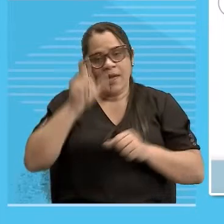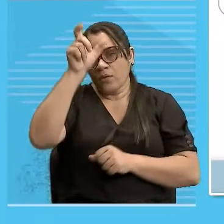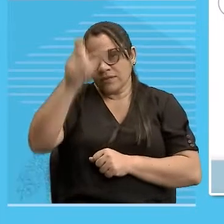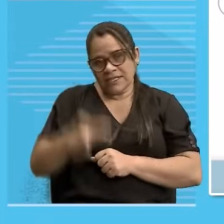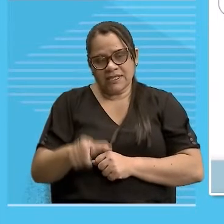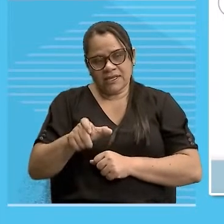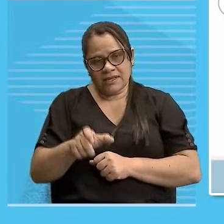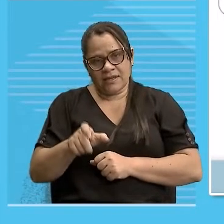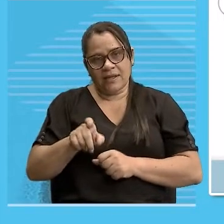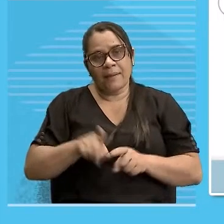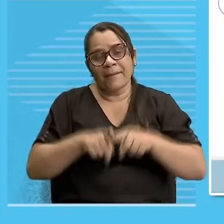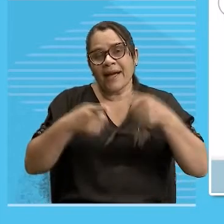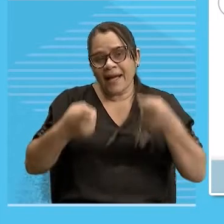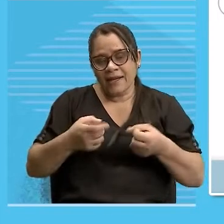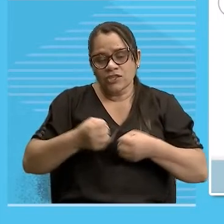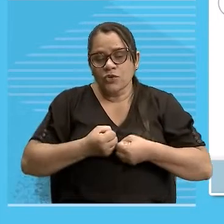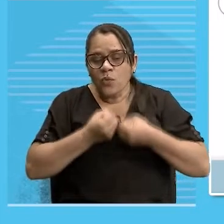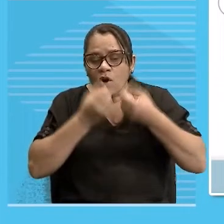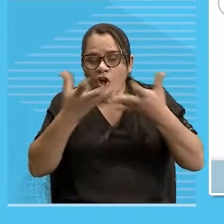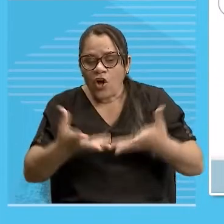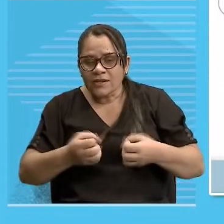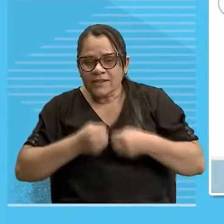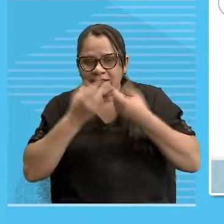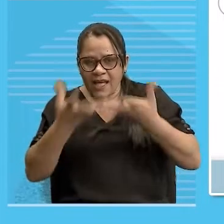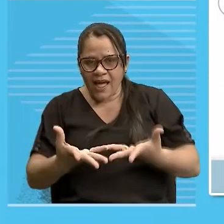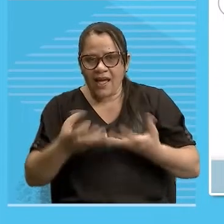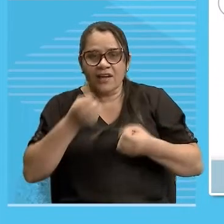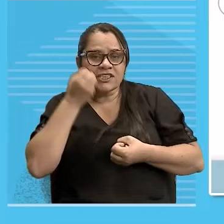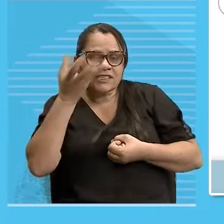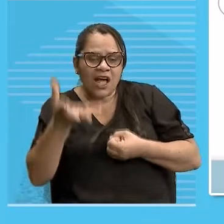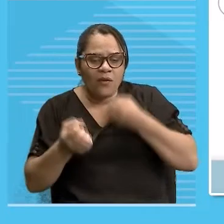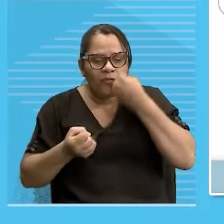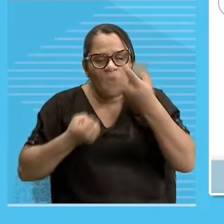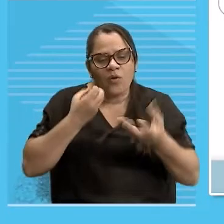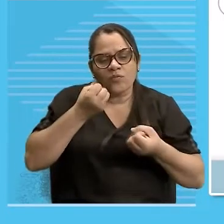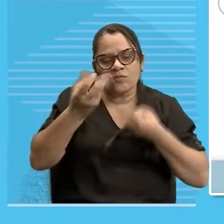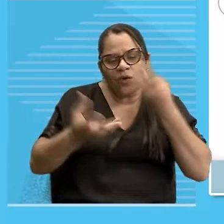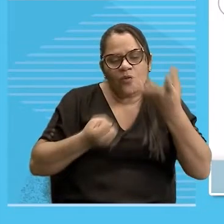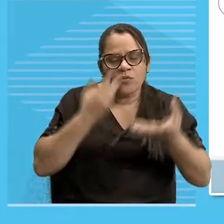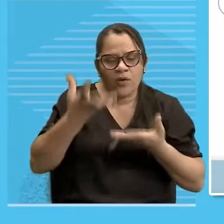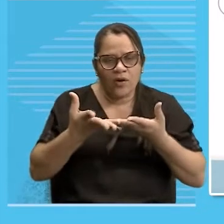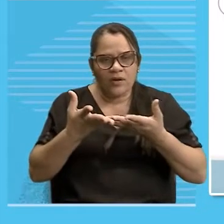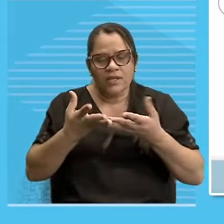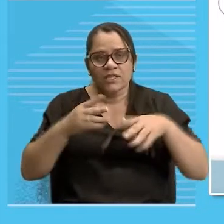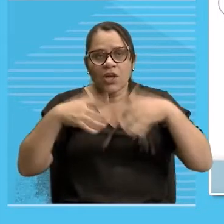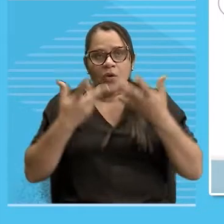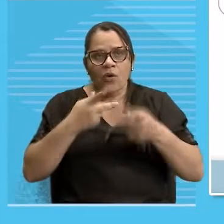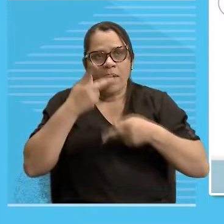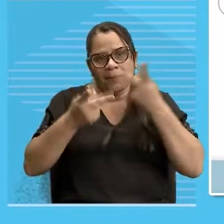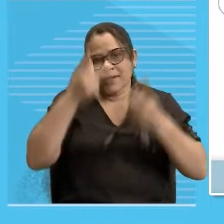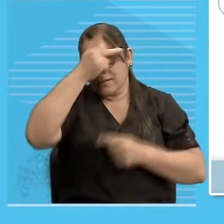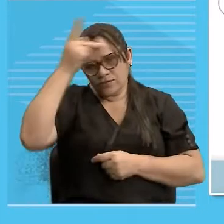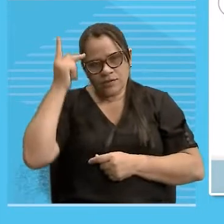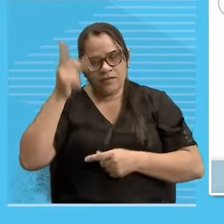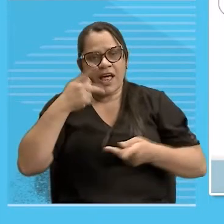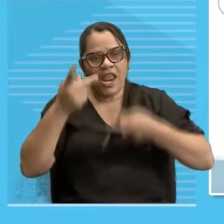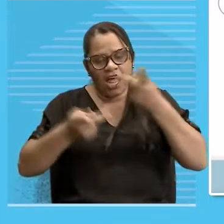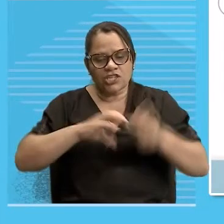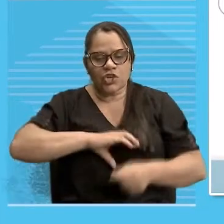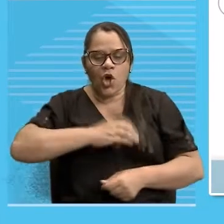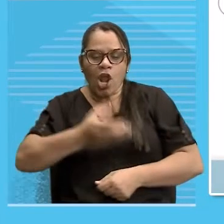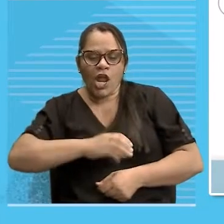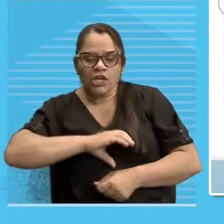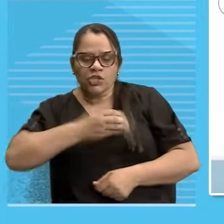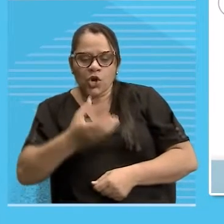eu lírico que tenta falar para si mesmo, coragem, coragem, vamos lá. Tipo assim, como se ele tivesse temeroso, né? Ao entrar em contato